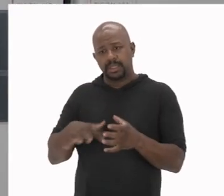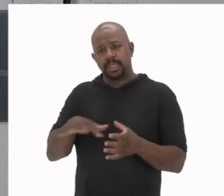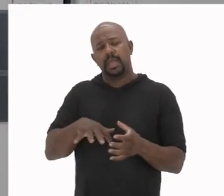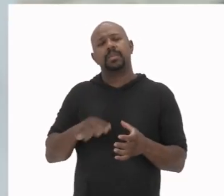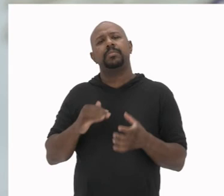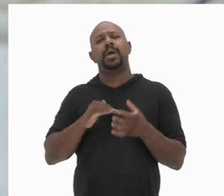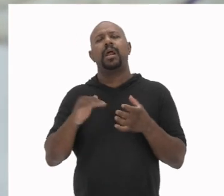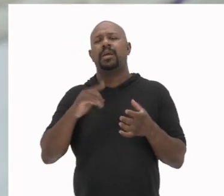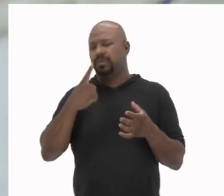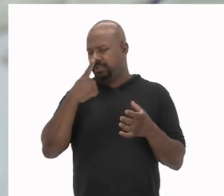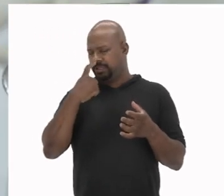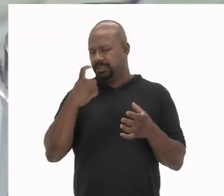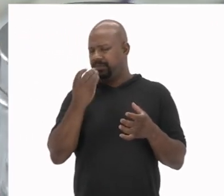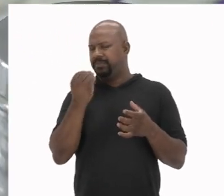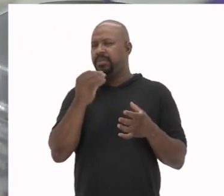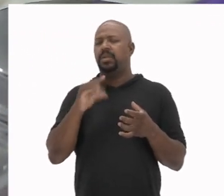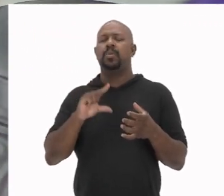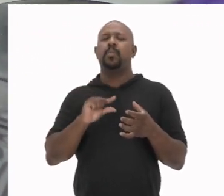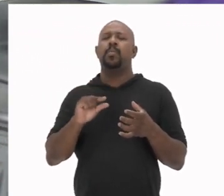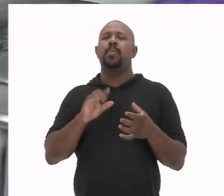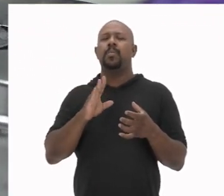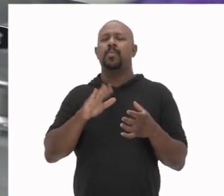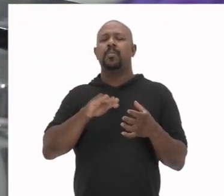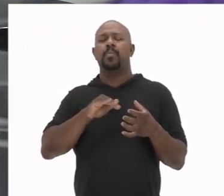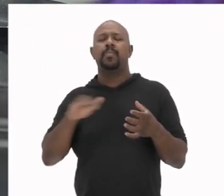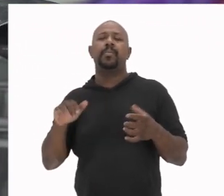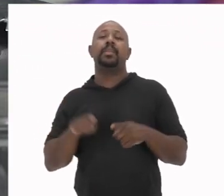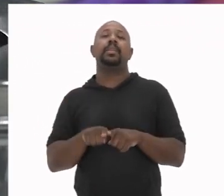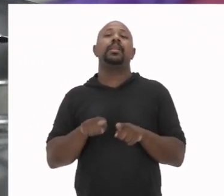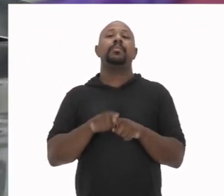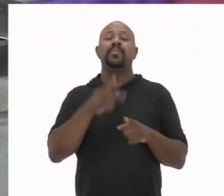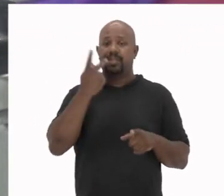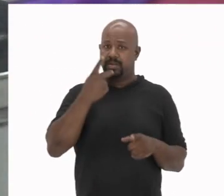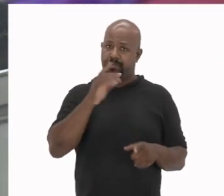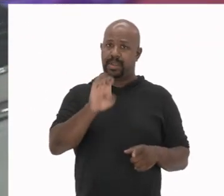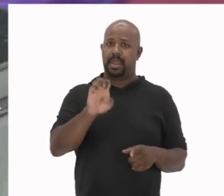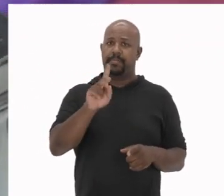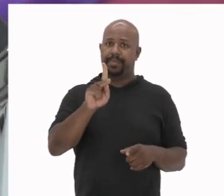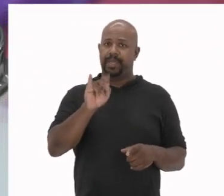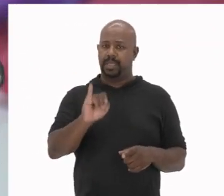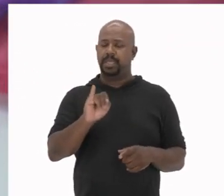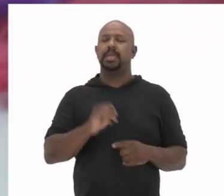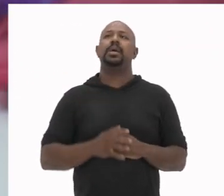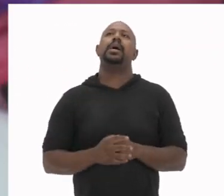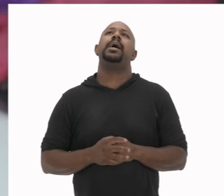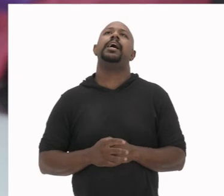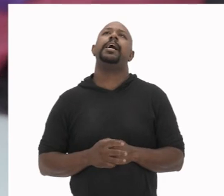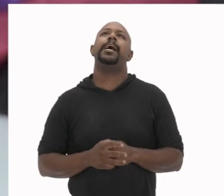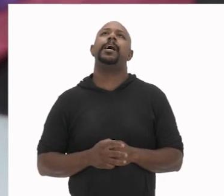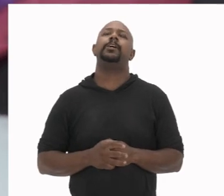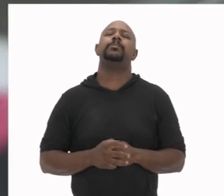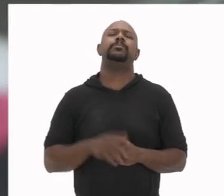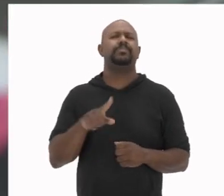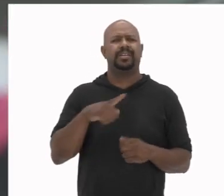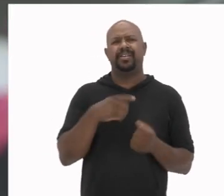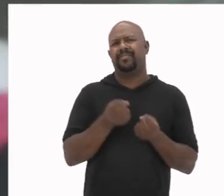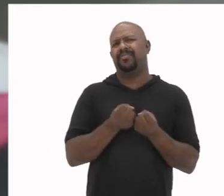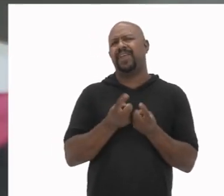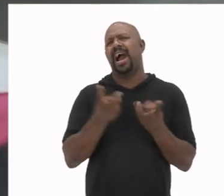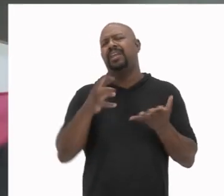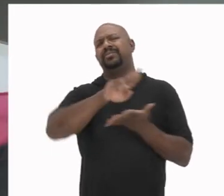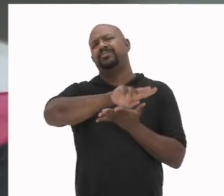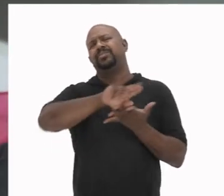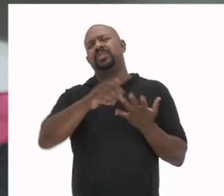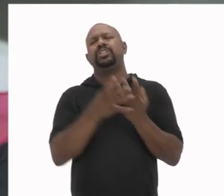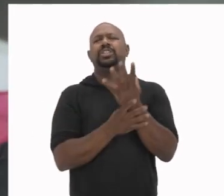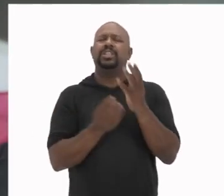dentro para neutralizar os odores. E falando sobre o EPI, né,